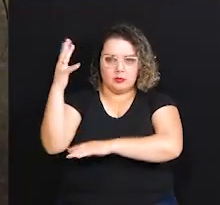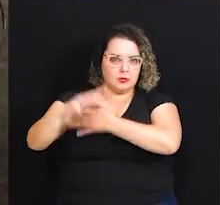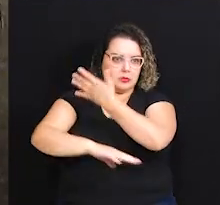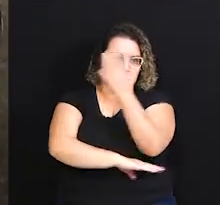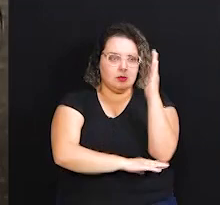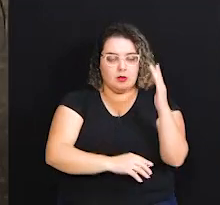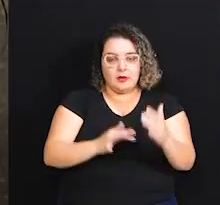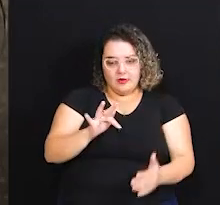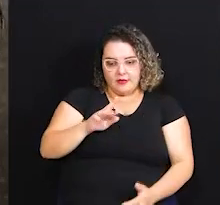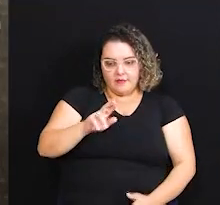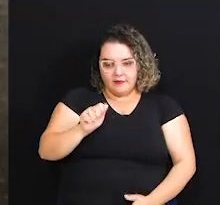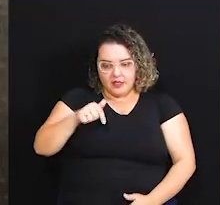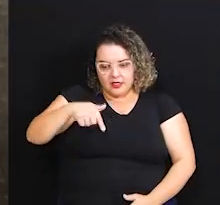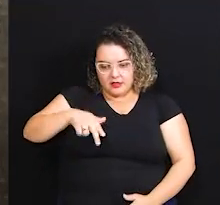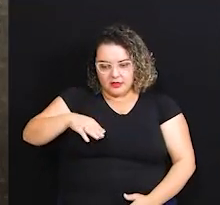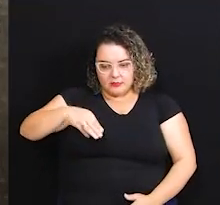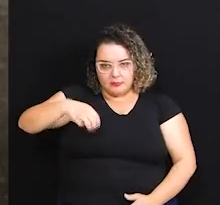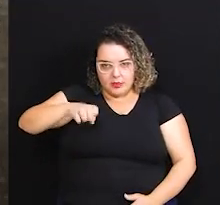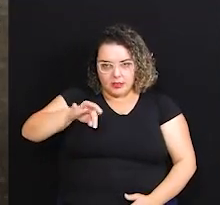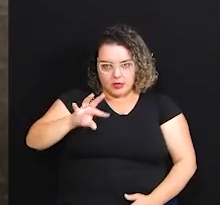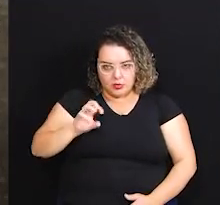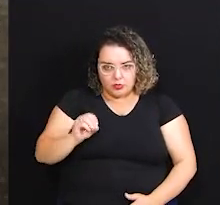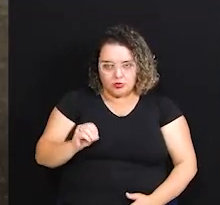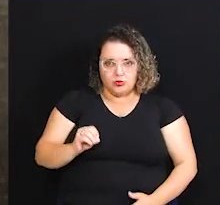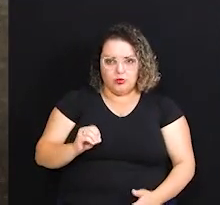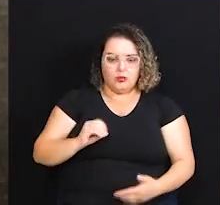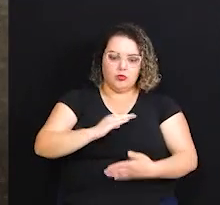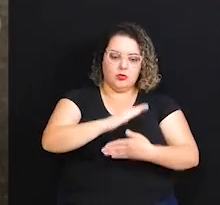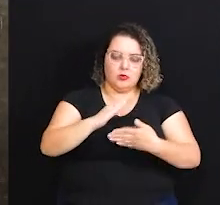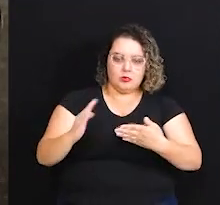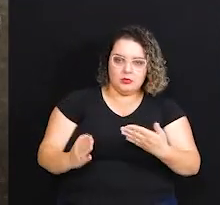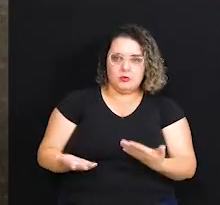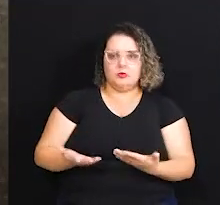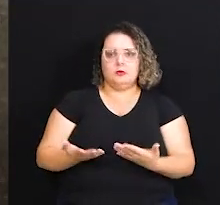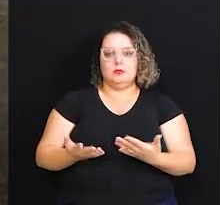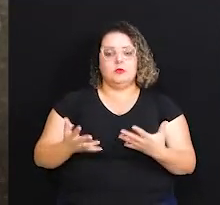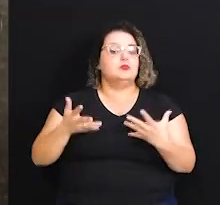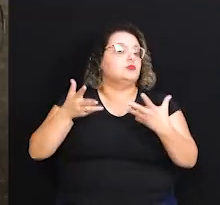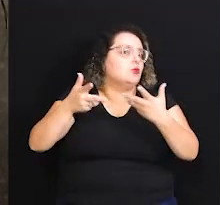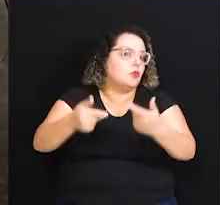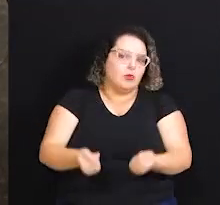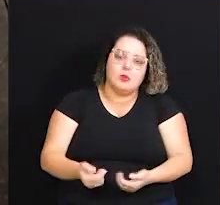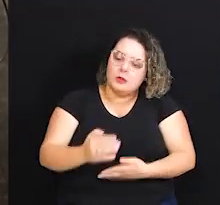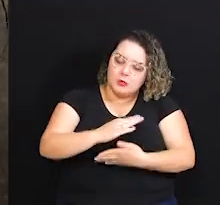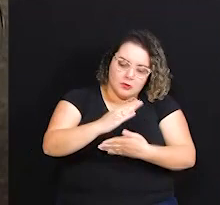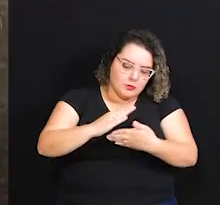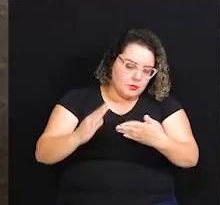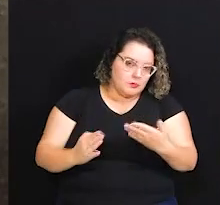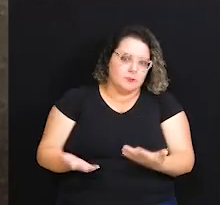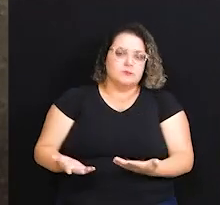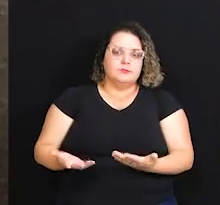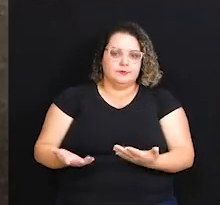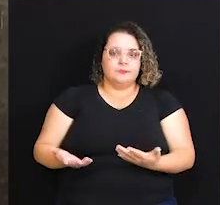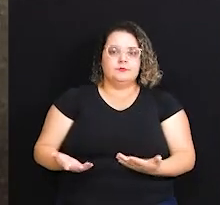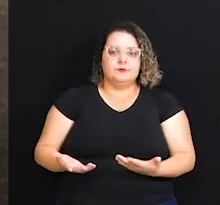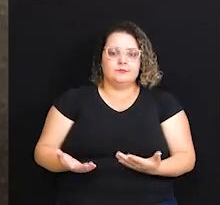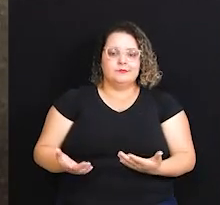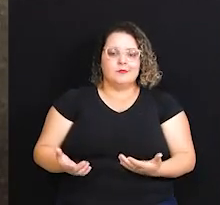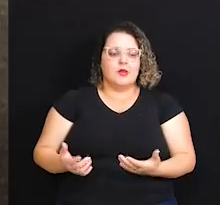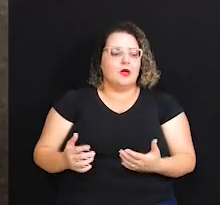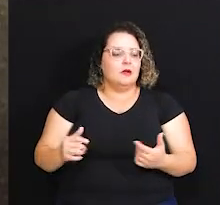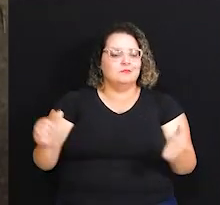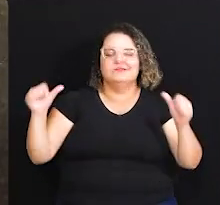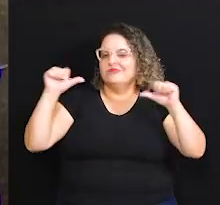fragmentos florestais, mas na floresta como um todo, na Mata Atlântica como um todo, né? A Mata Atlântica, ela está bem